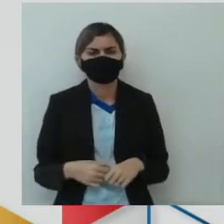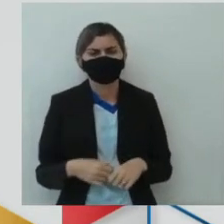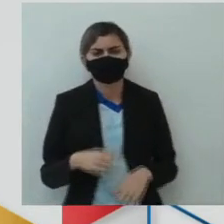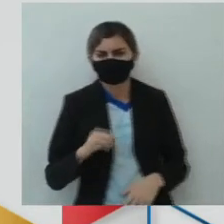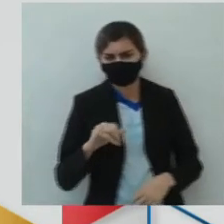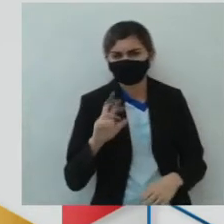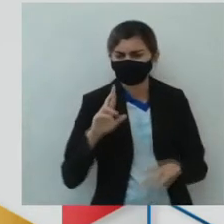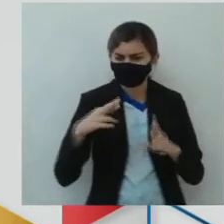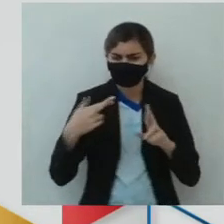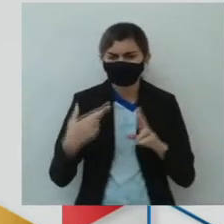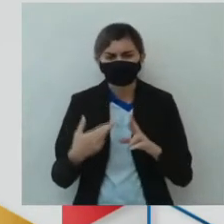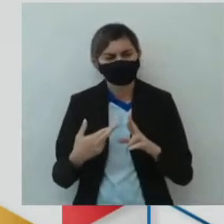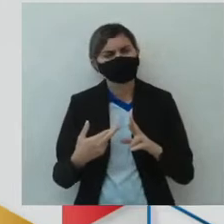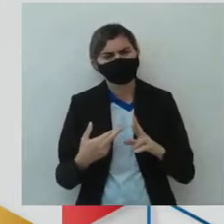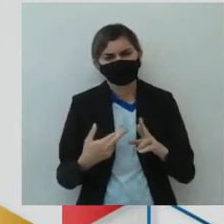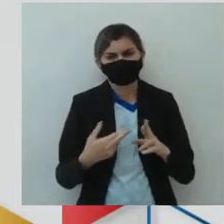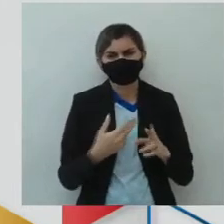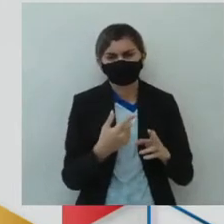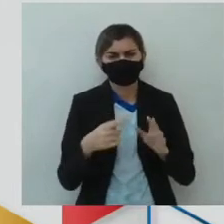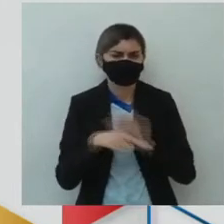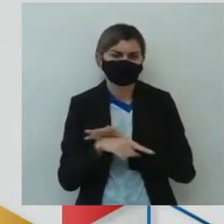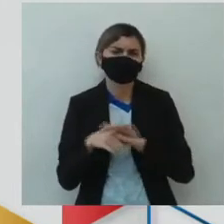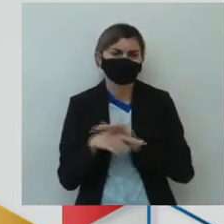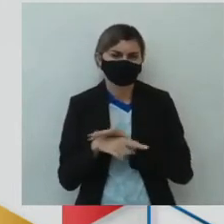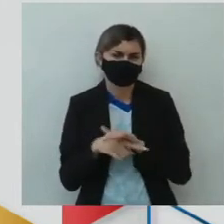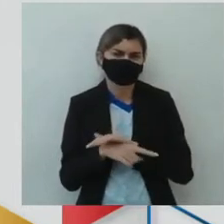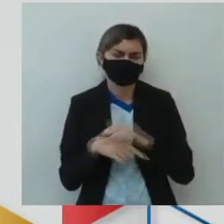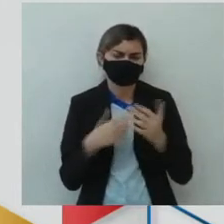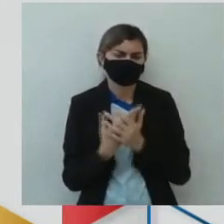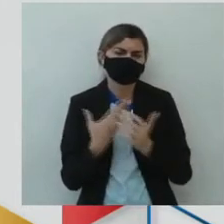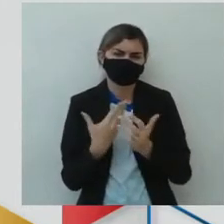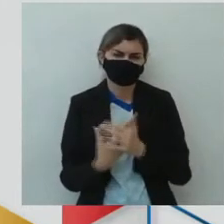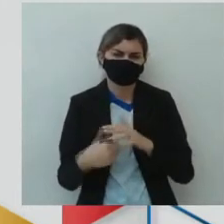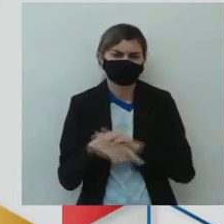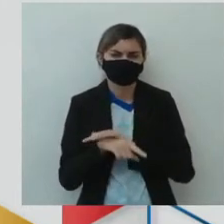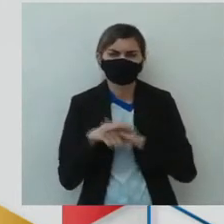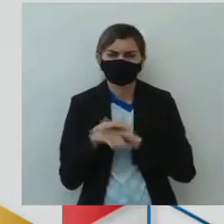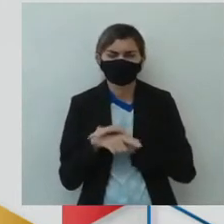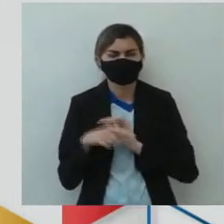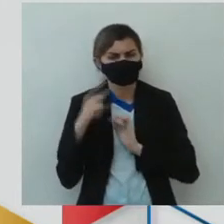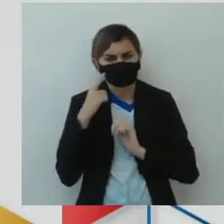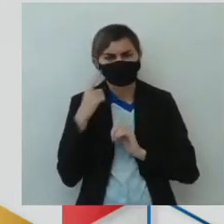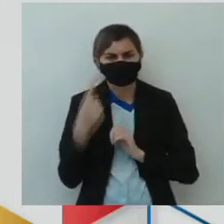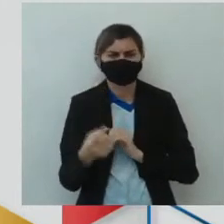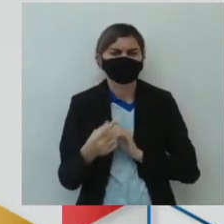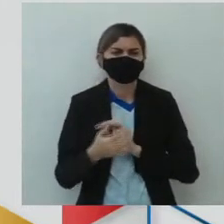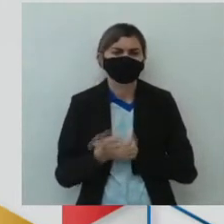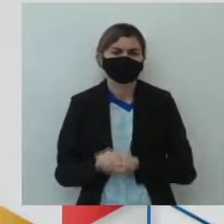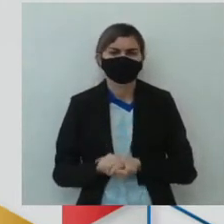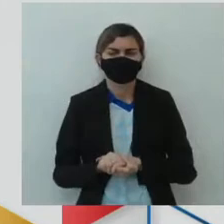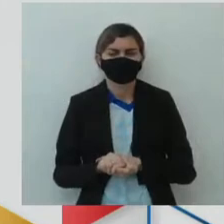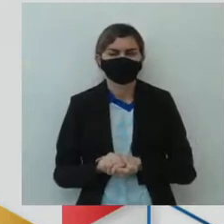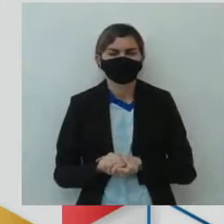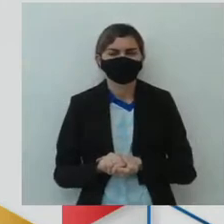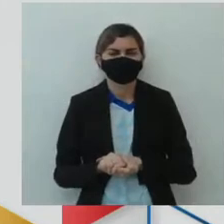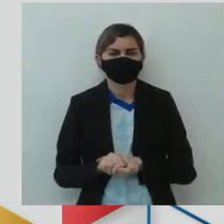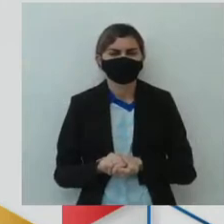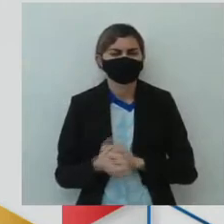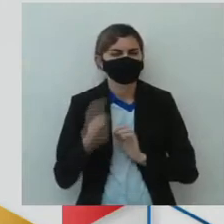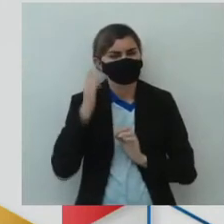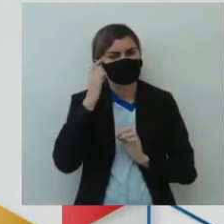se referindo a uma pesquisa um estudo de pesquisa né Olha eu espero que shows 10